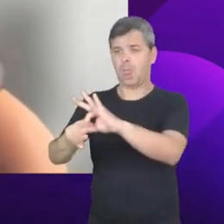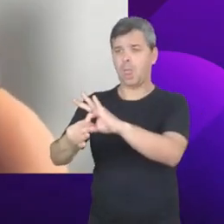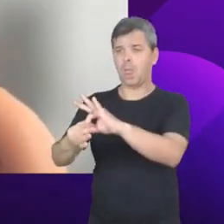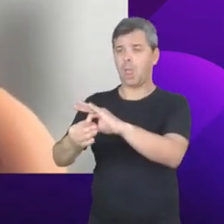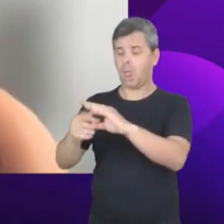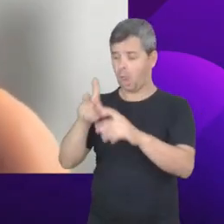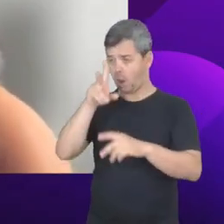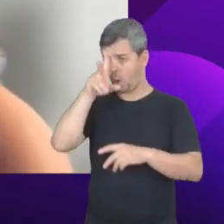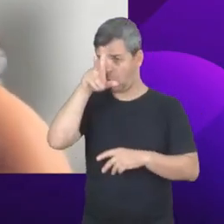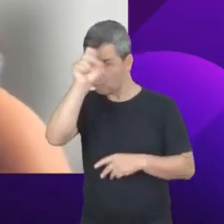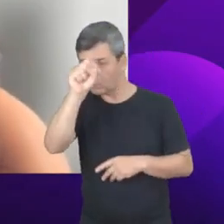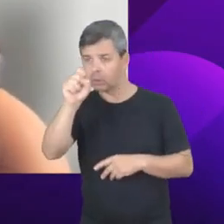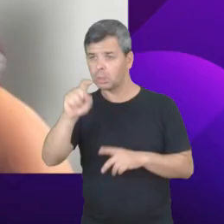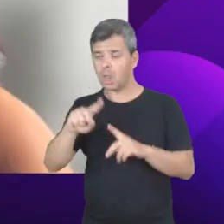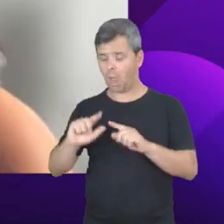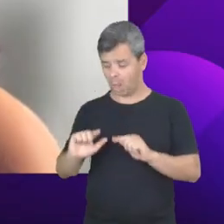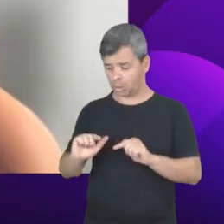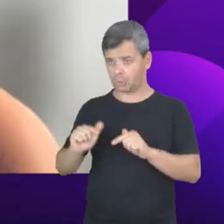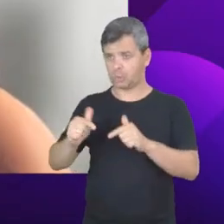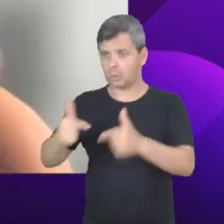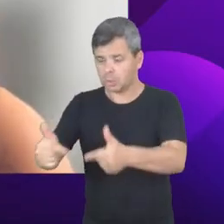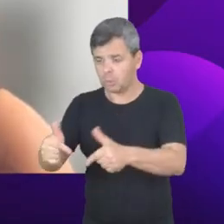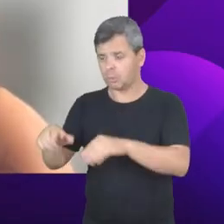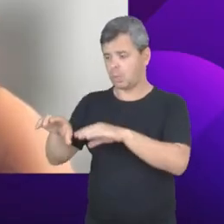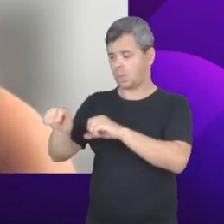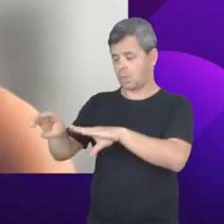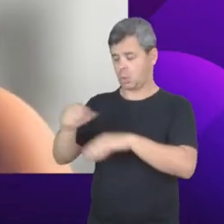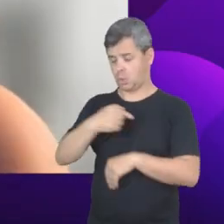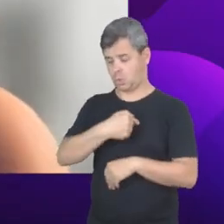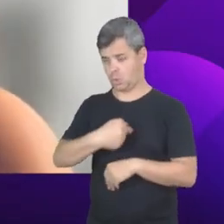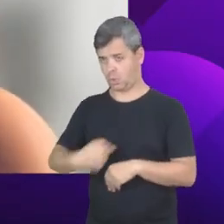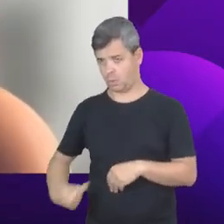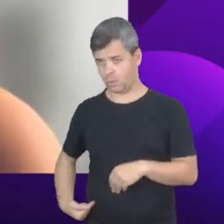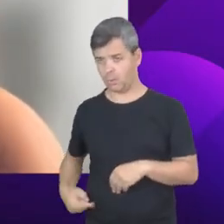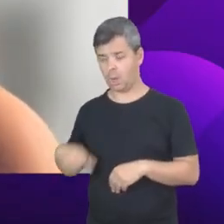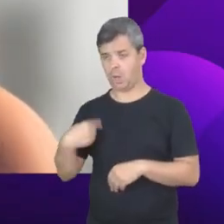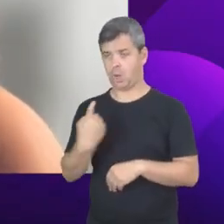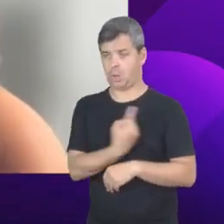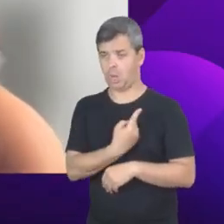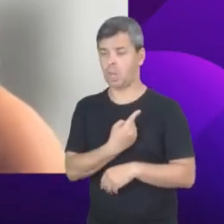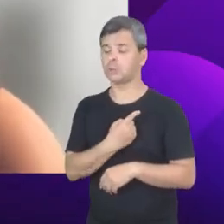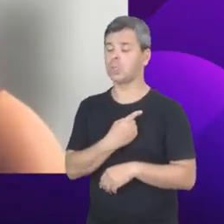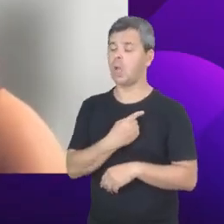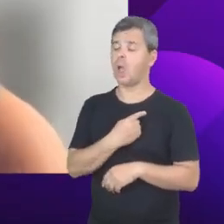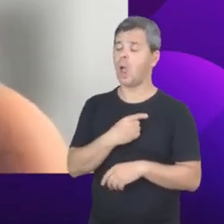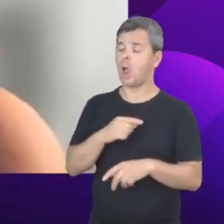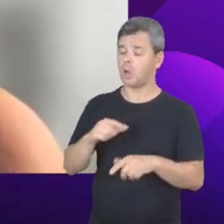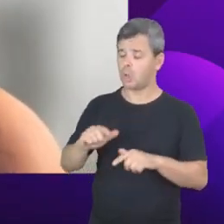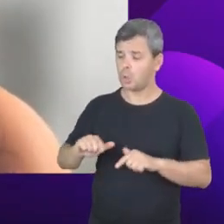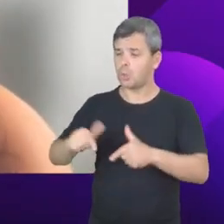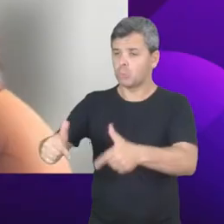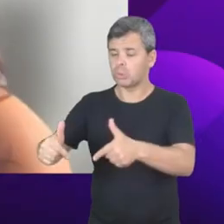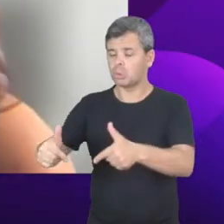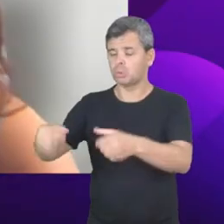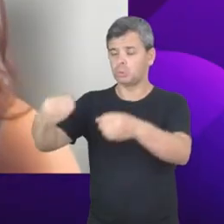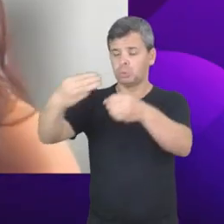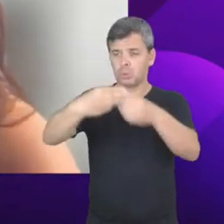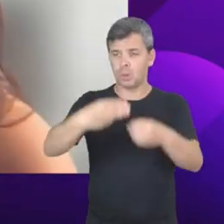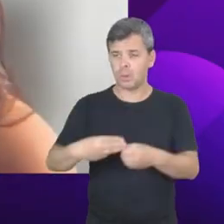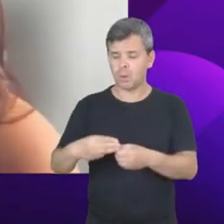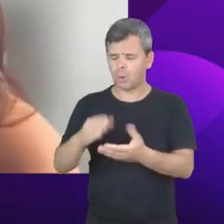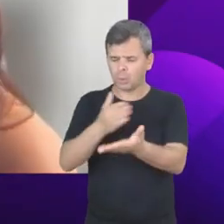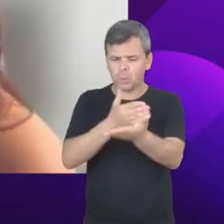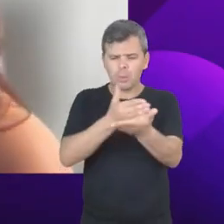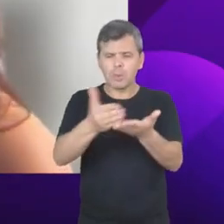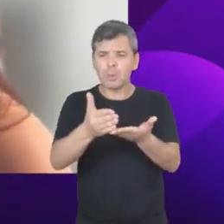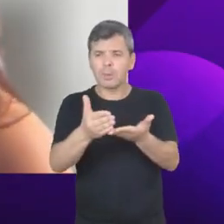e fortalecer a luta da educação pública e a nossa luta popular nos municípios. Então, queria